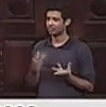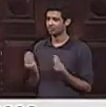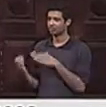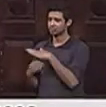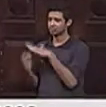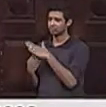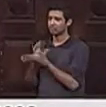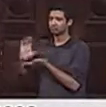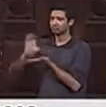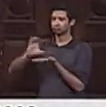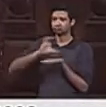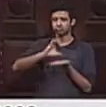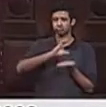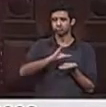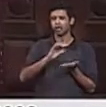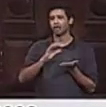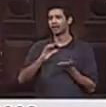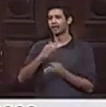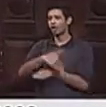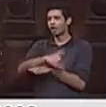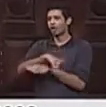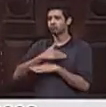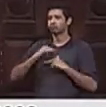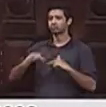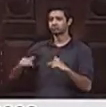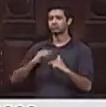litigantes asfálticos, por que não as fornecedoras